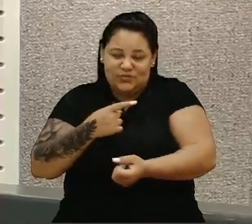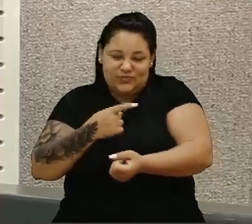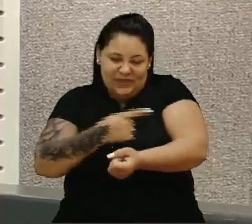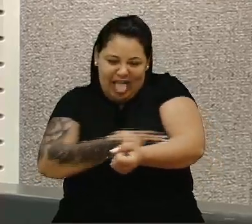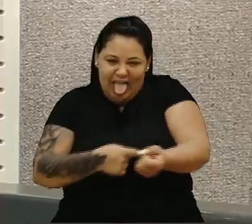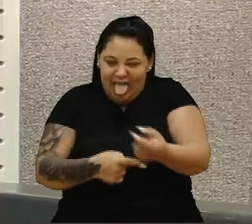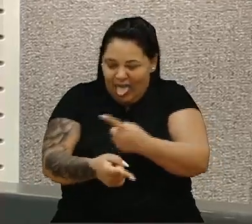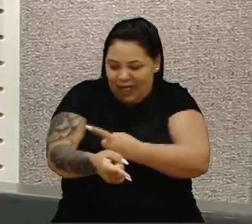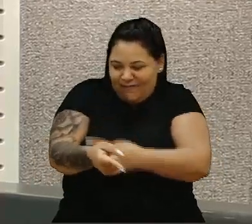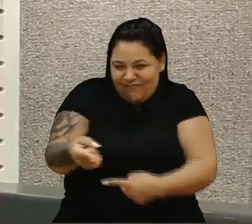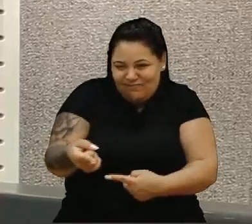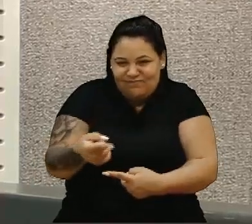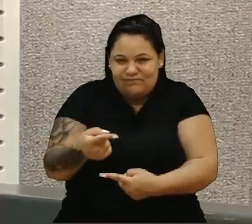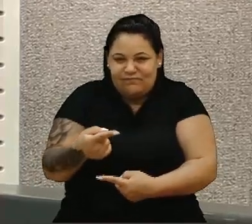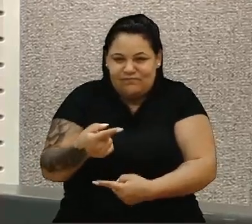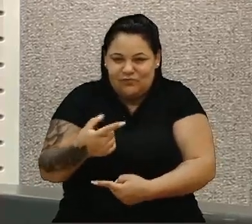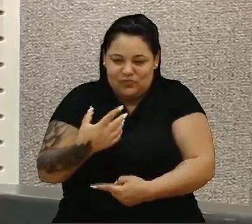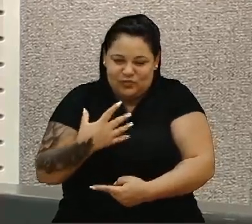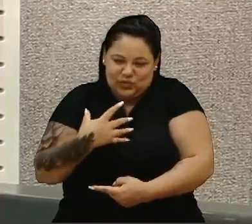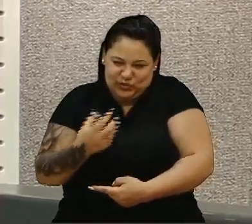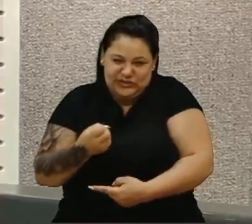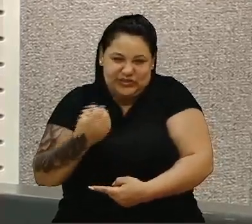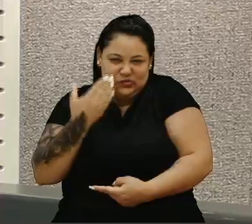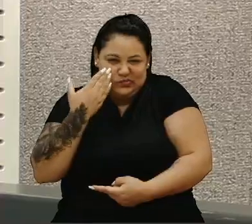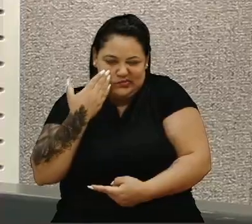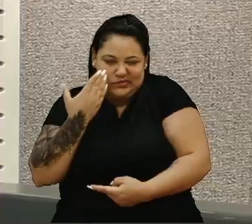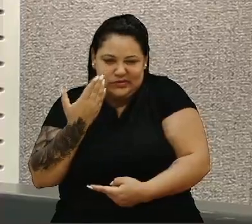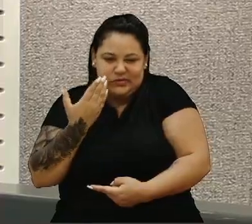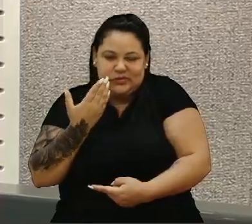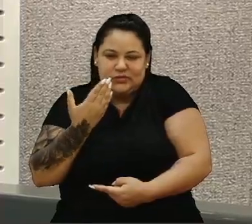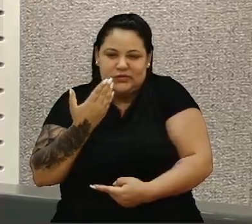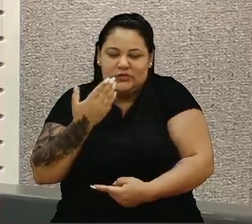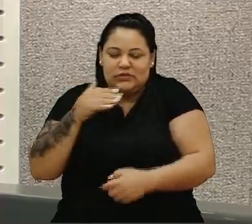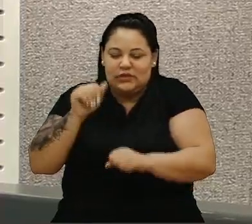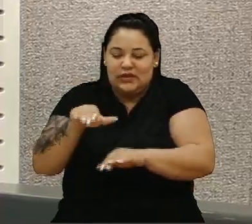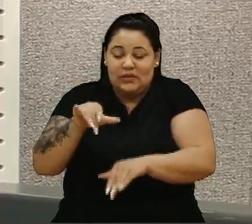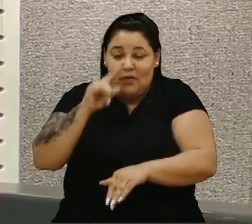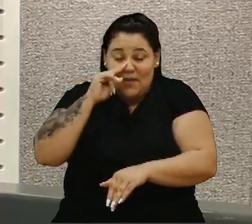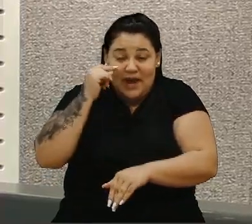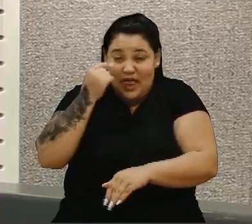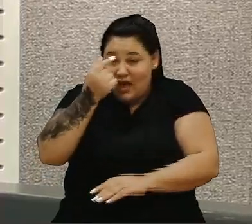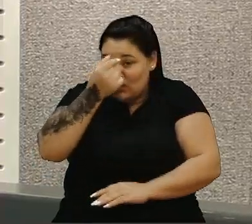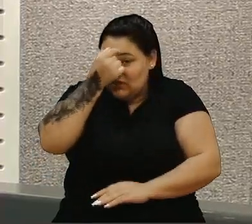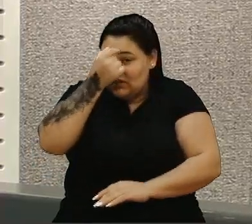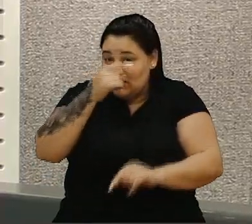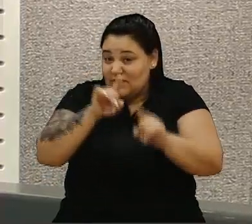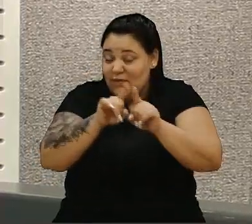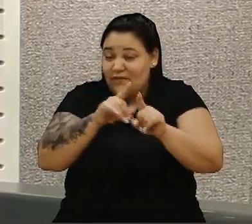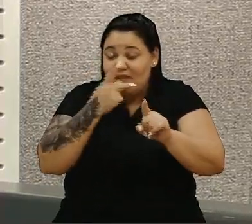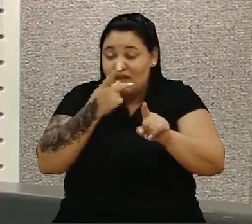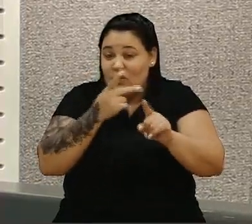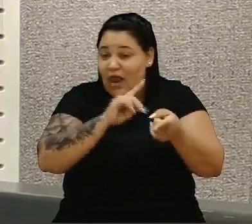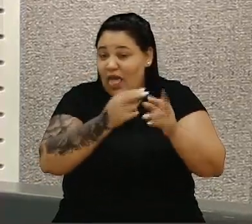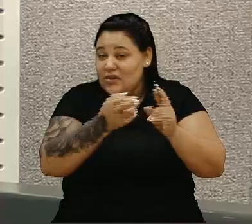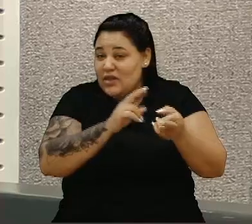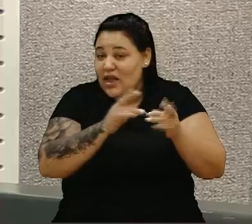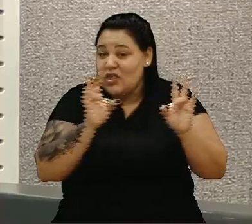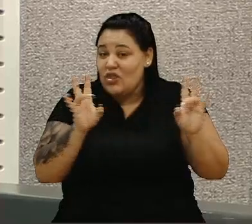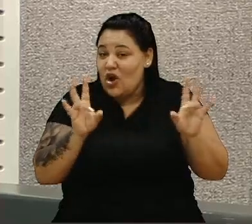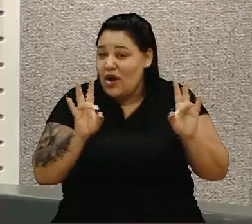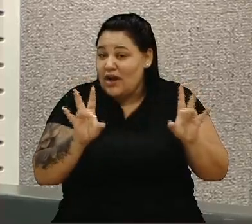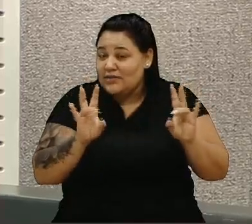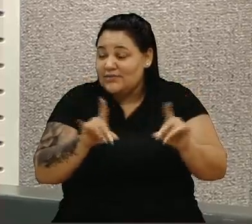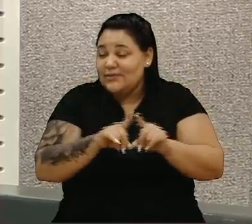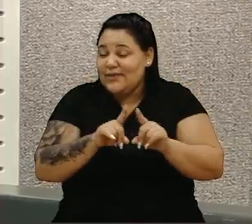nós trabalhamos principalmente no mês de setembro, né? Setembro Amarelo, a conscientização da questão das drogas, né, que são danosas, destroem a vida